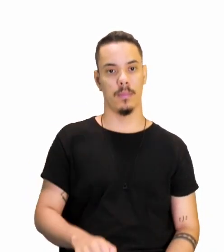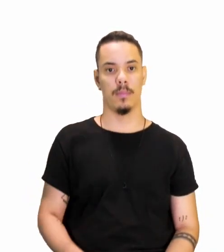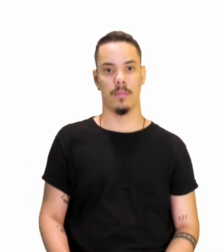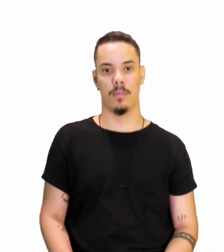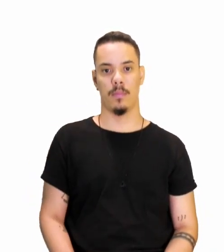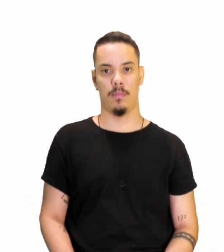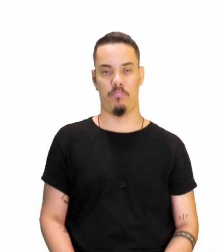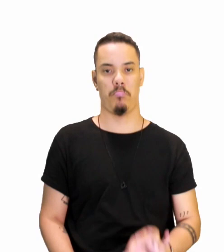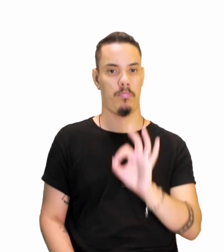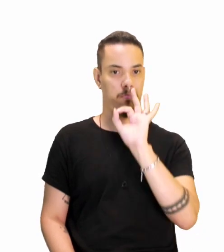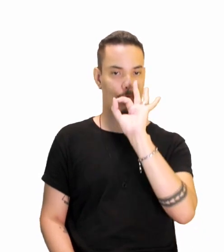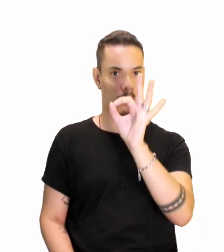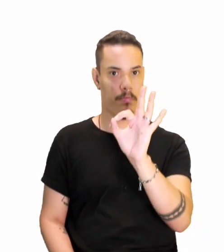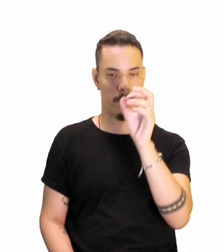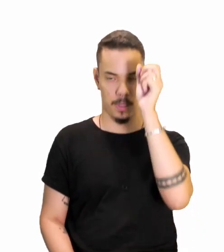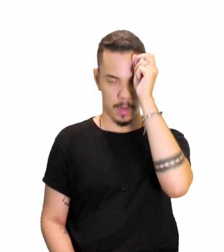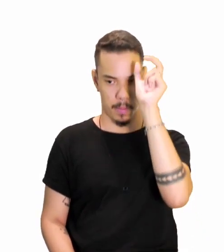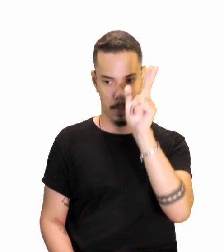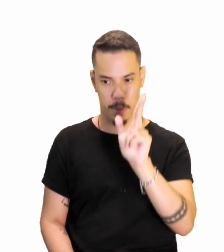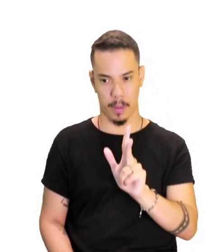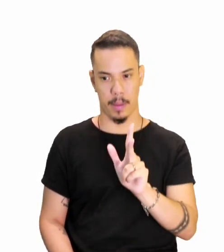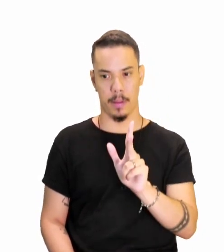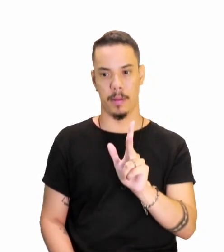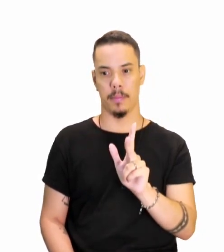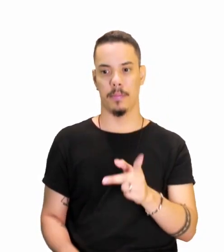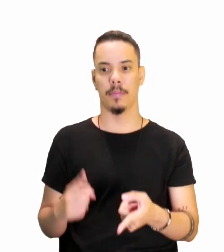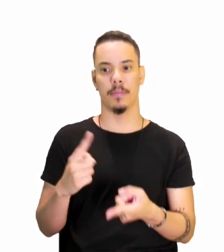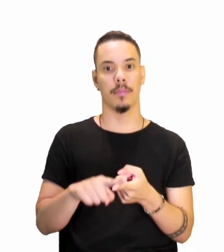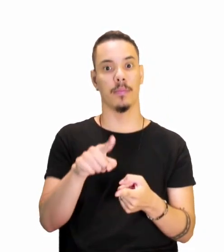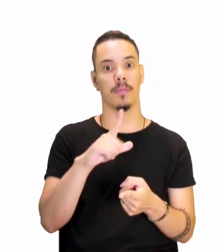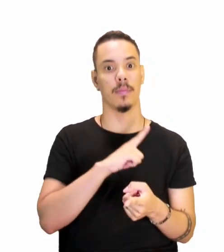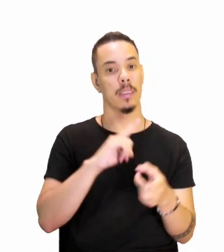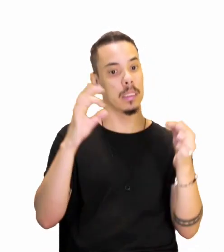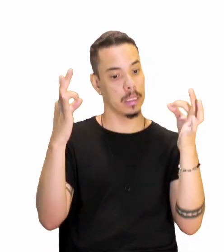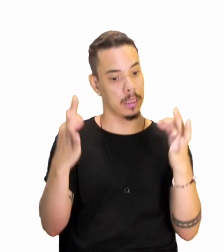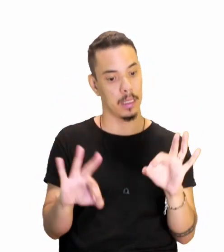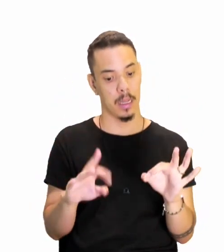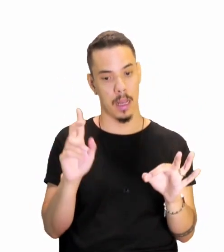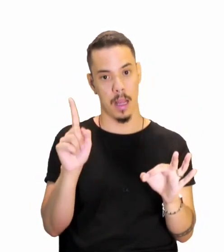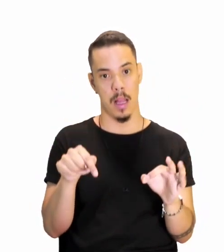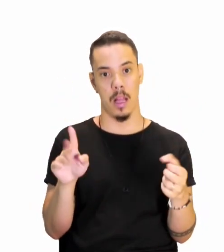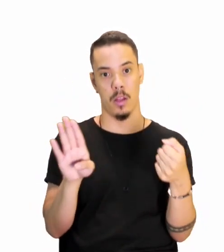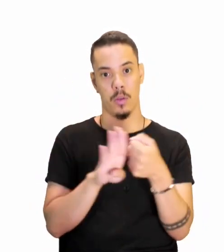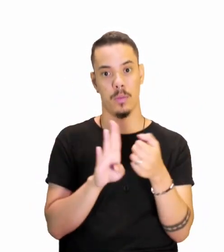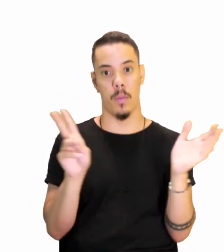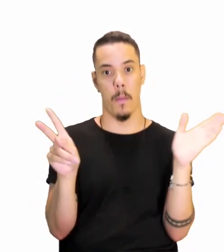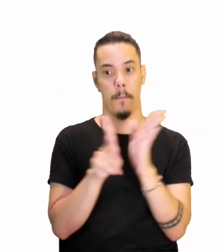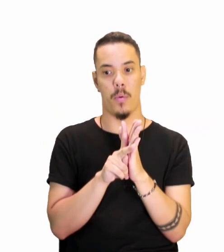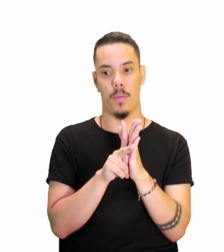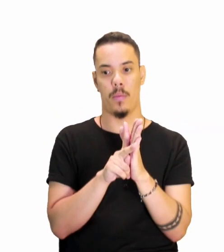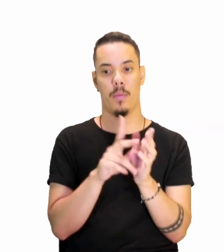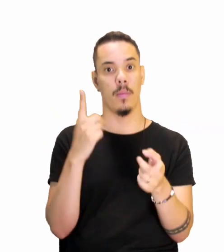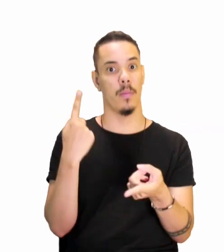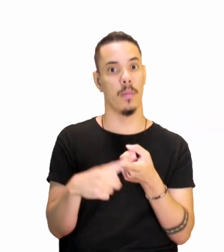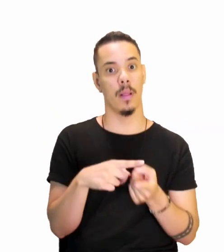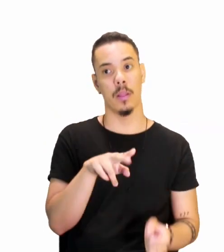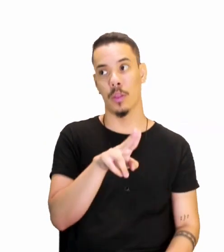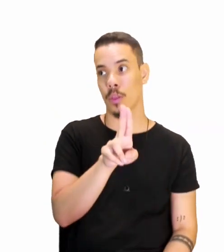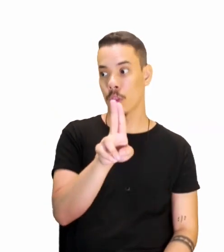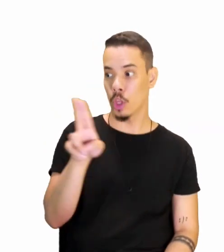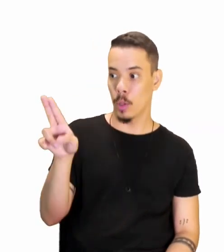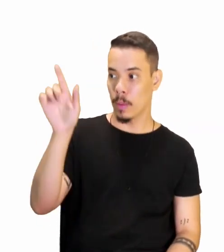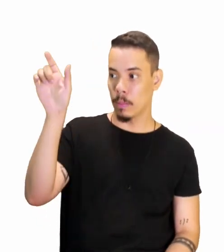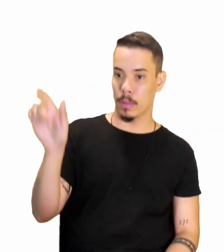Ah, espertinho, né? Você pegaria Maria se você tem certeza, porque é um substantivo próprio. Porque é o nome de